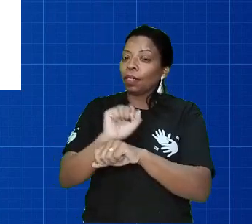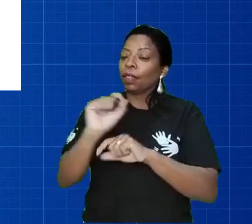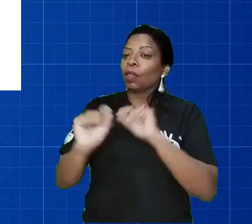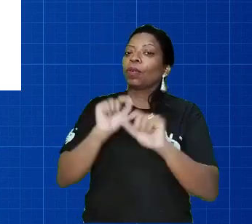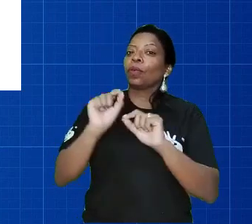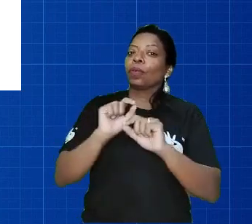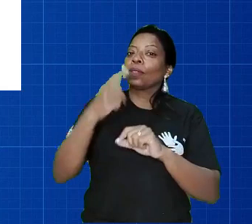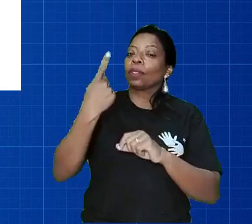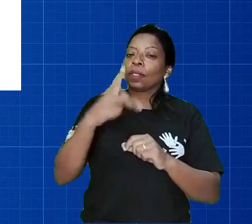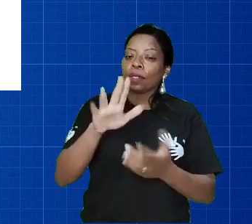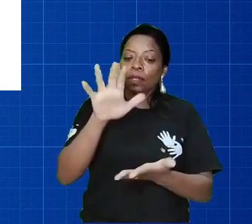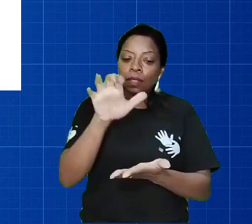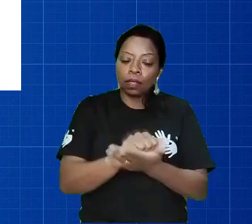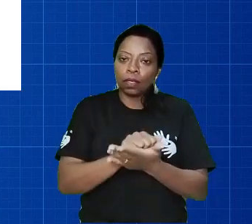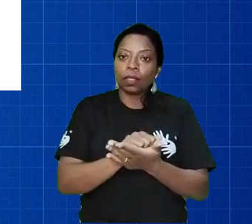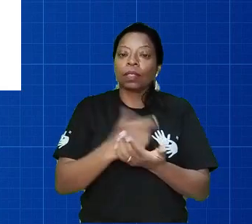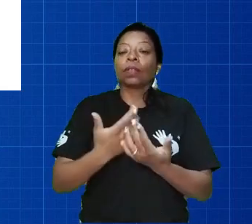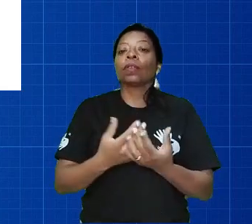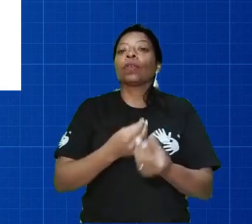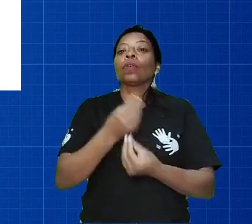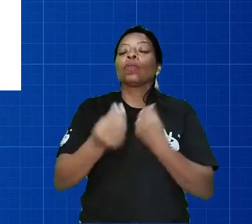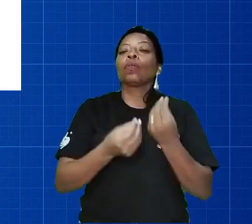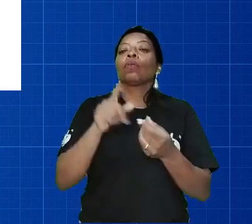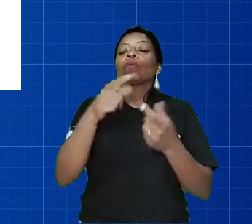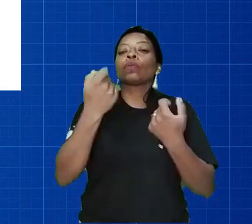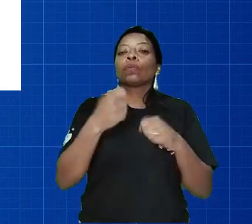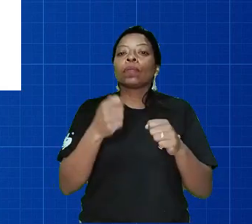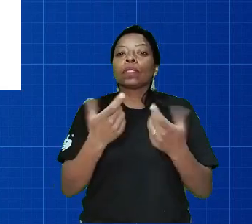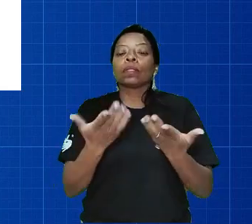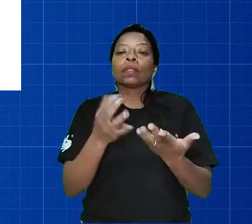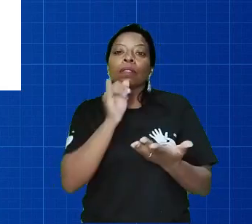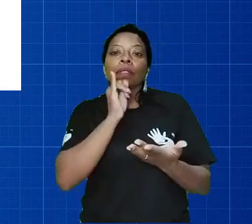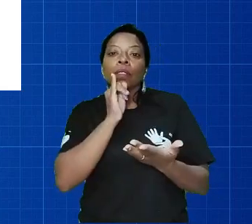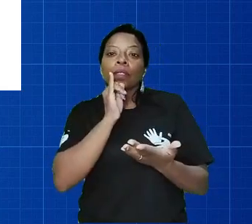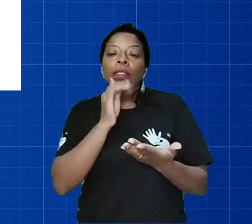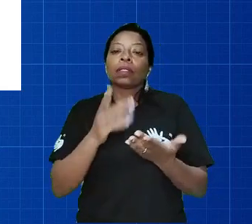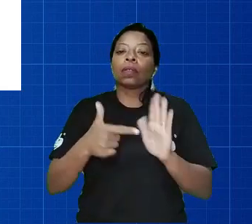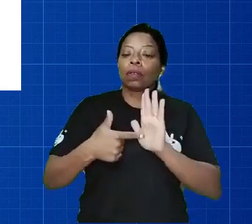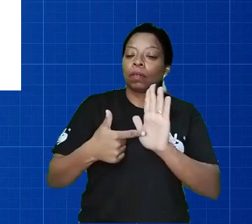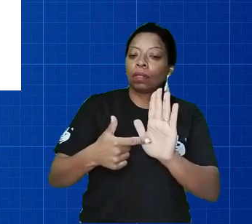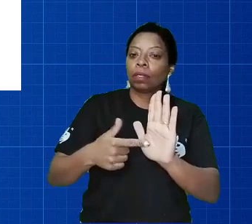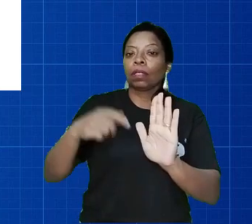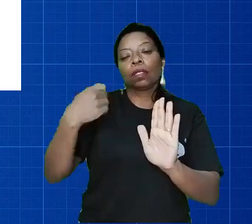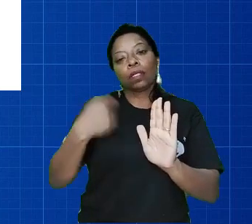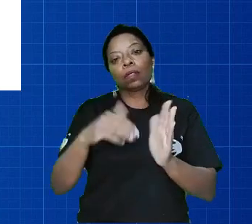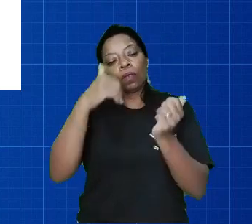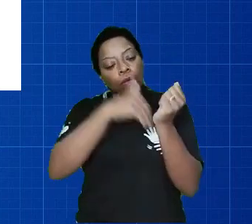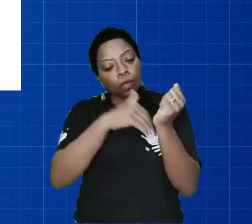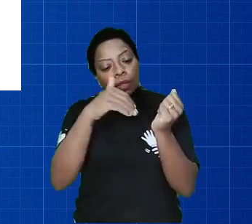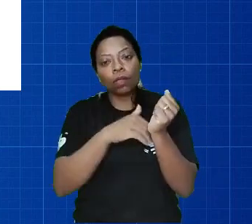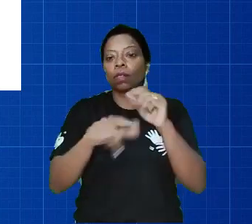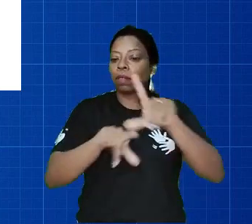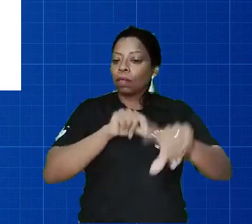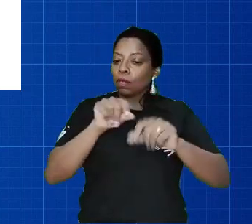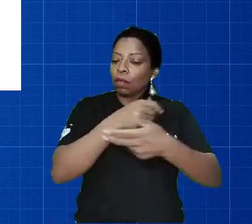do seu cadastro, do seu login para acessar o sistema e informar a escolha da sua equipe docente e